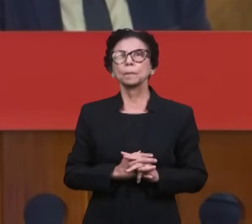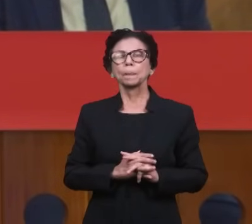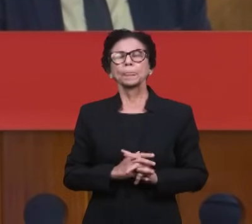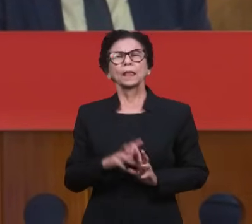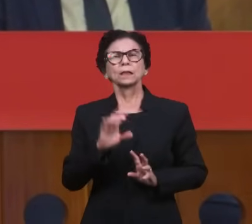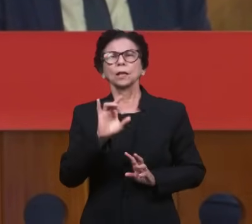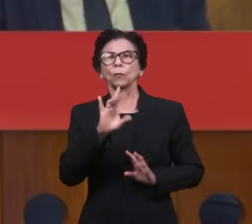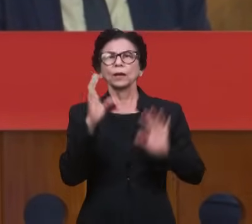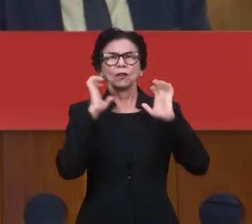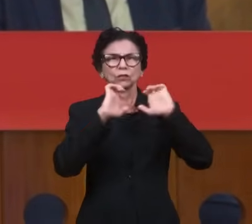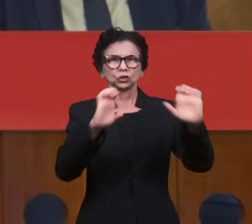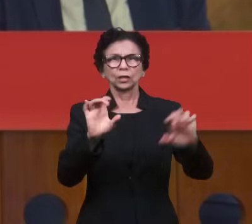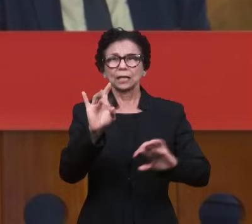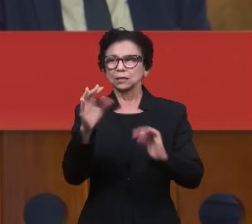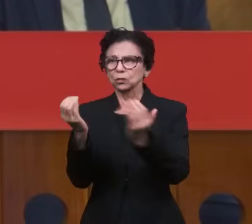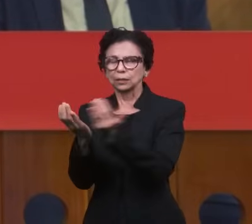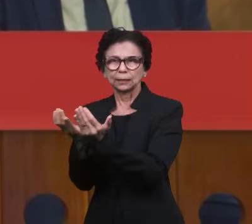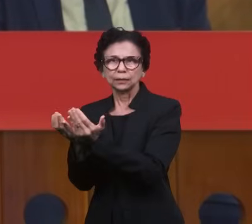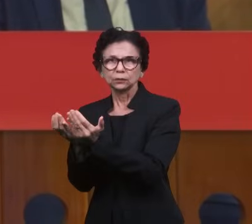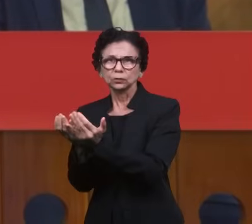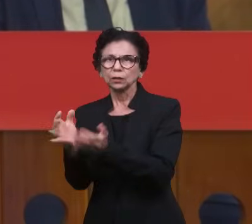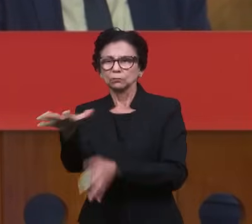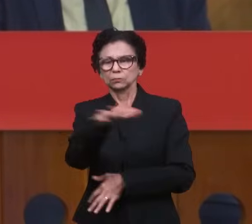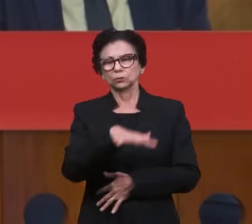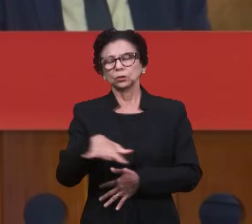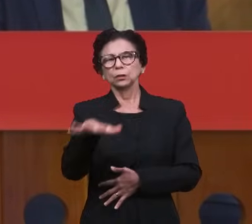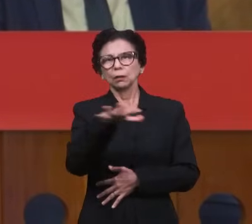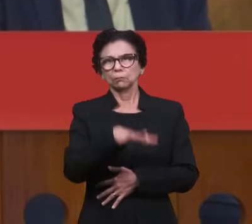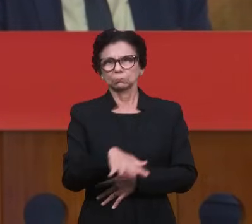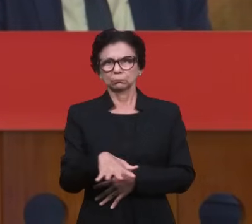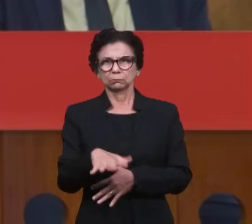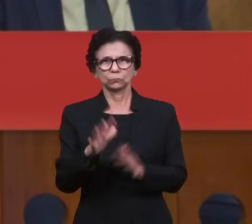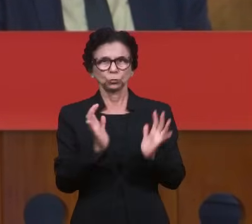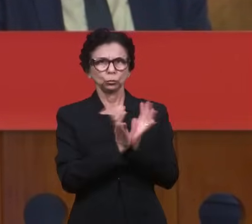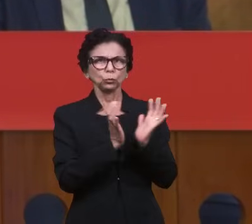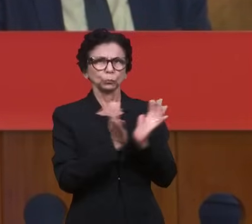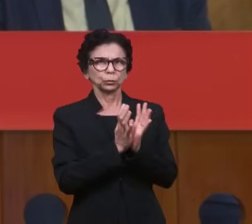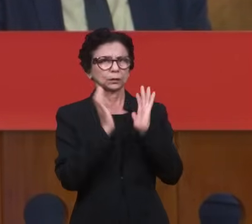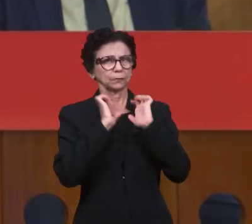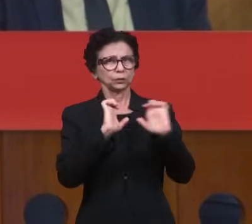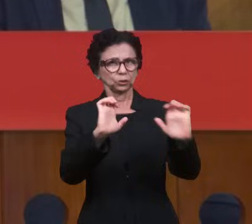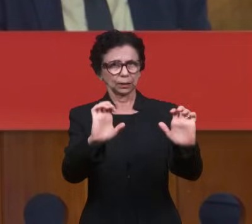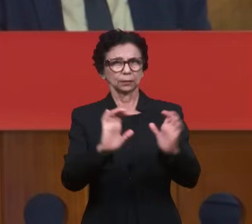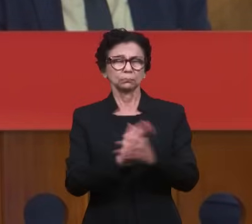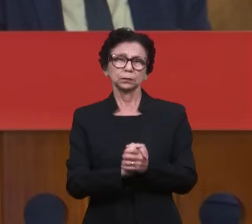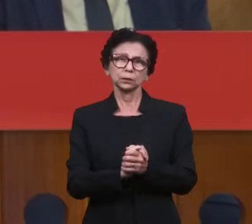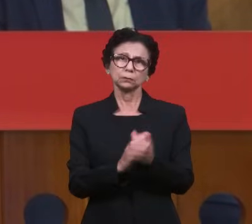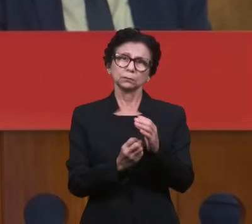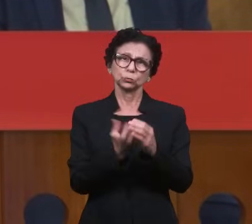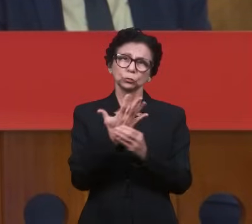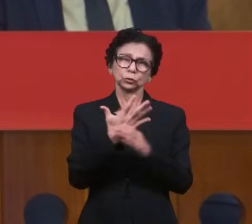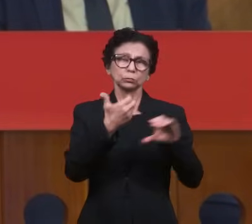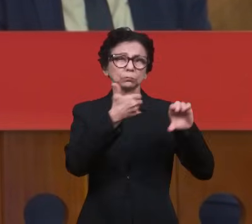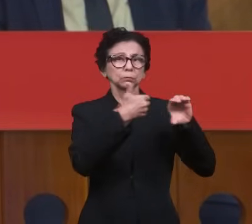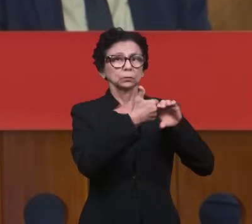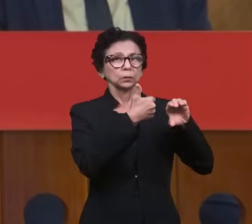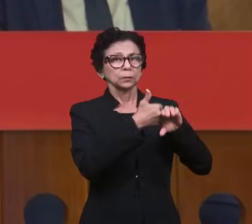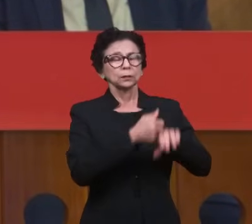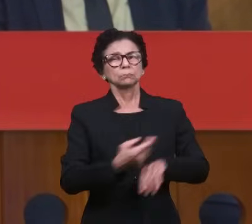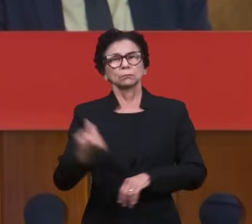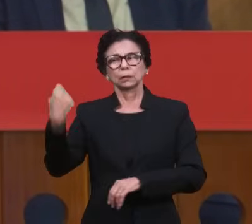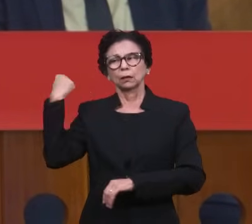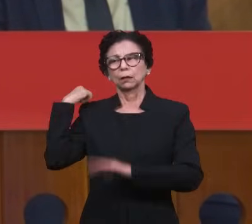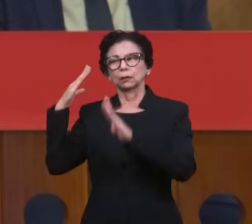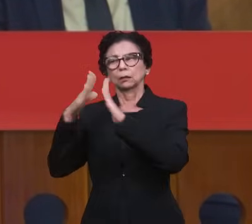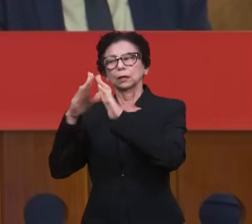Não, o Evangelho é o conhecimento, né, básico do cristianismo, é da igreja primitiva, é